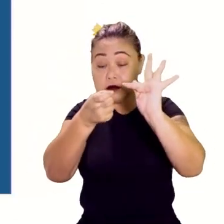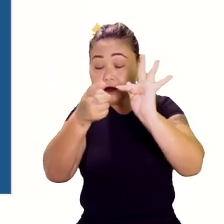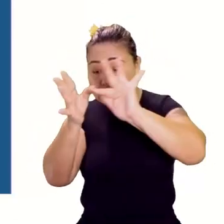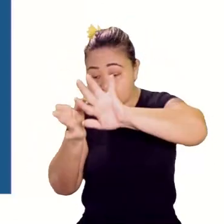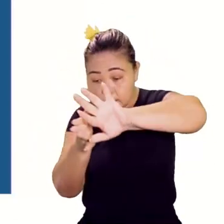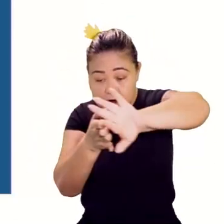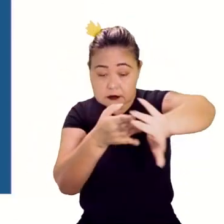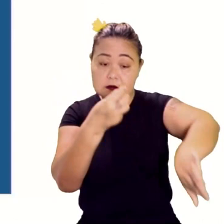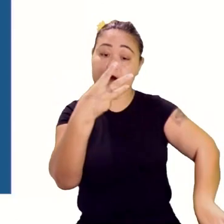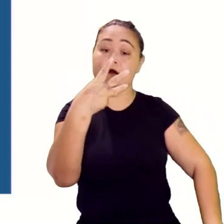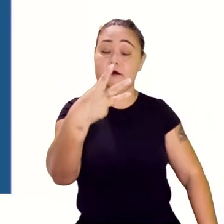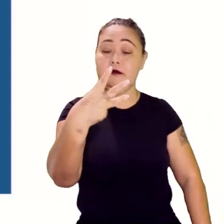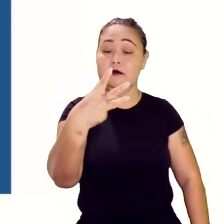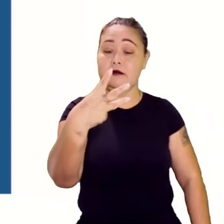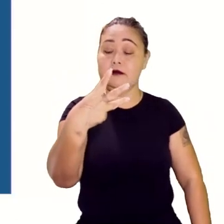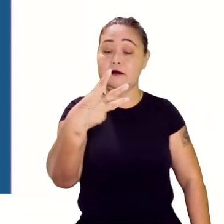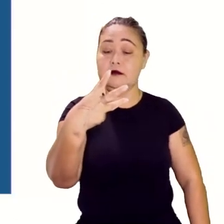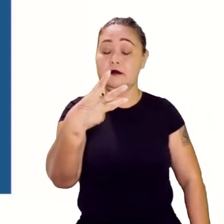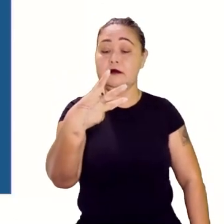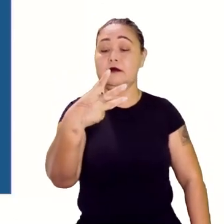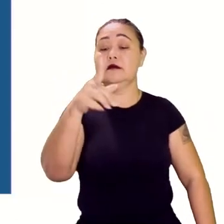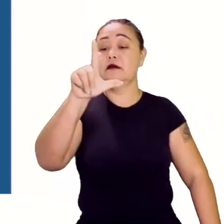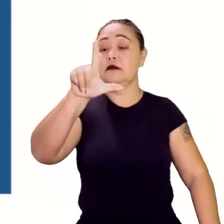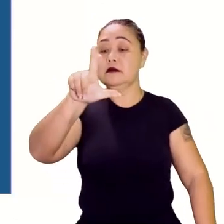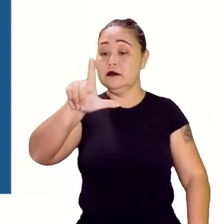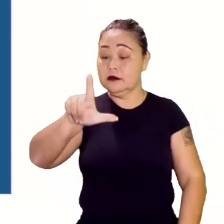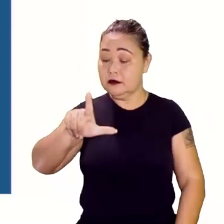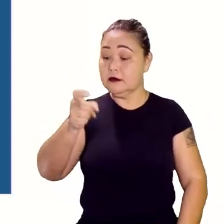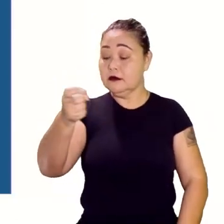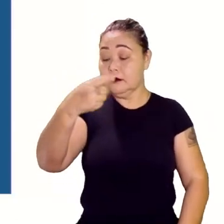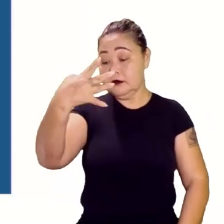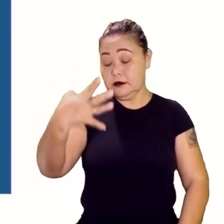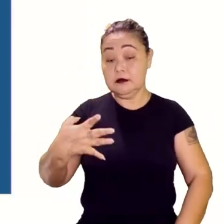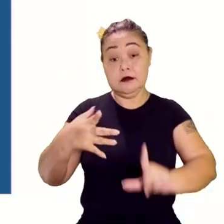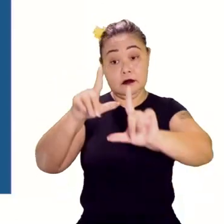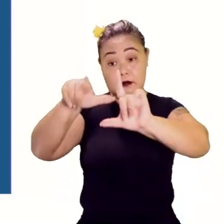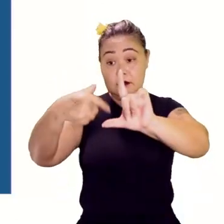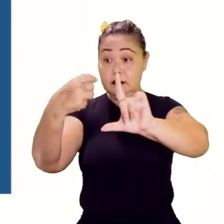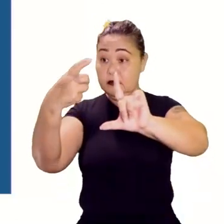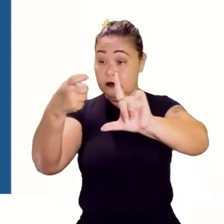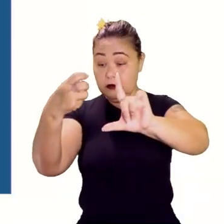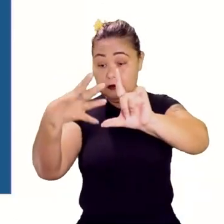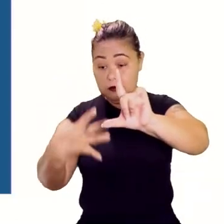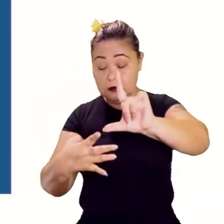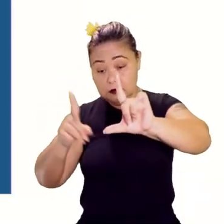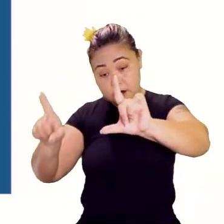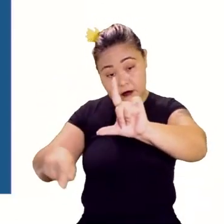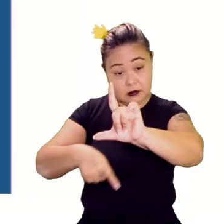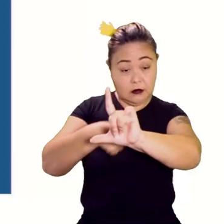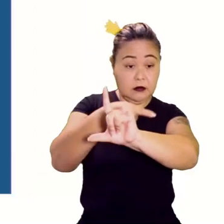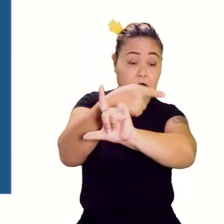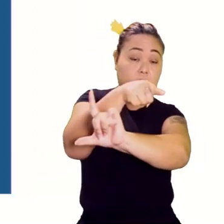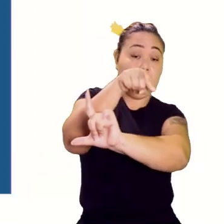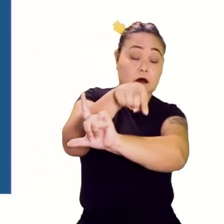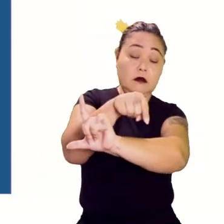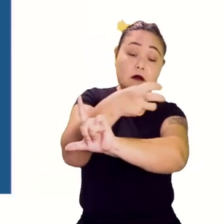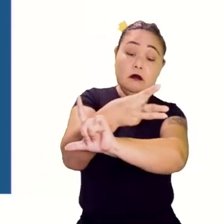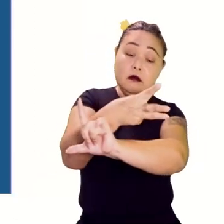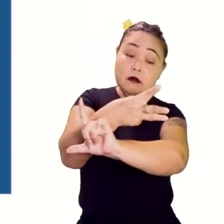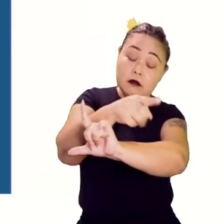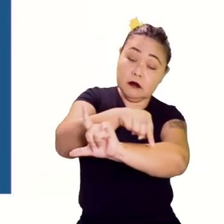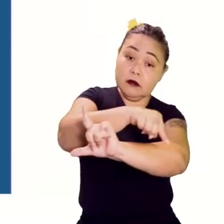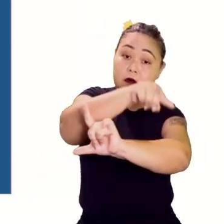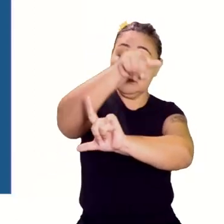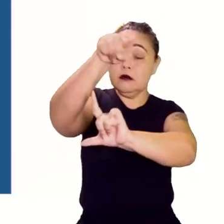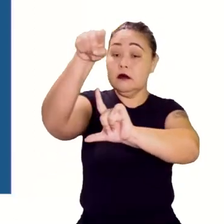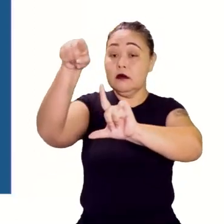tem que colocar 3. Então, vai ser log de x na base 4. Vamos fazer o nosso giro aqui. Esse elevado a